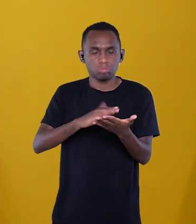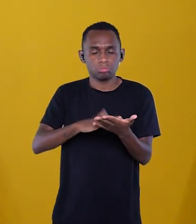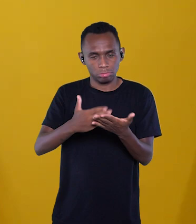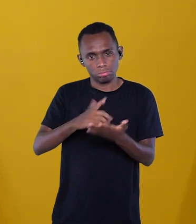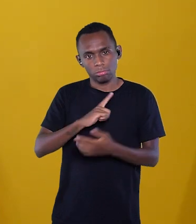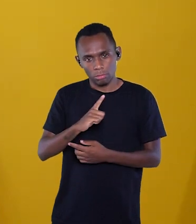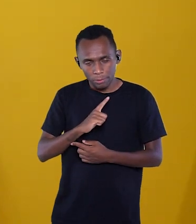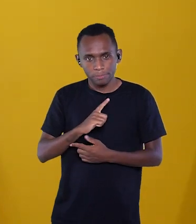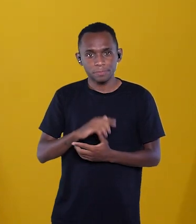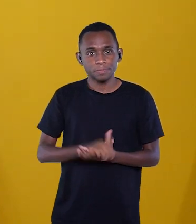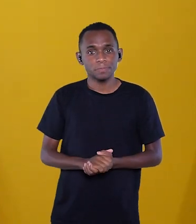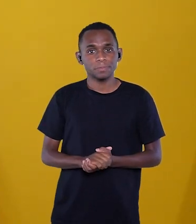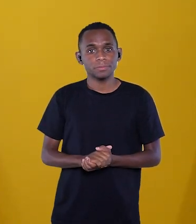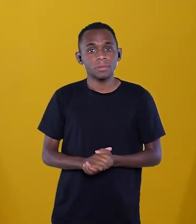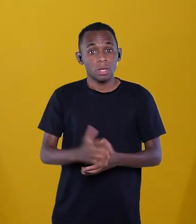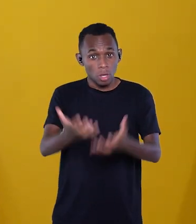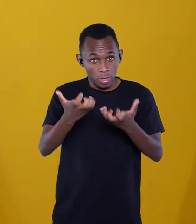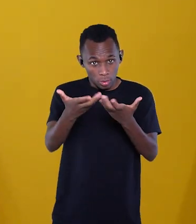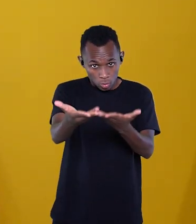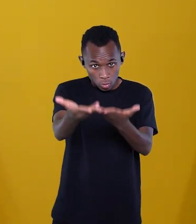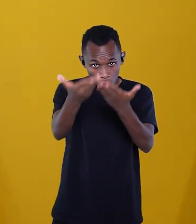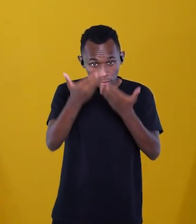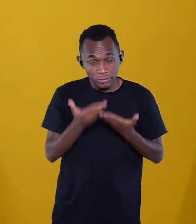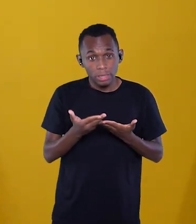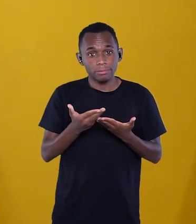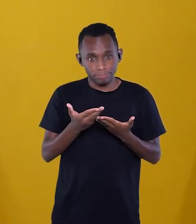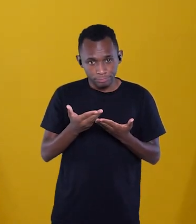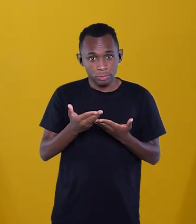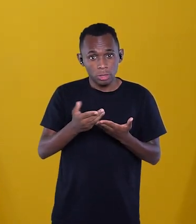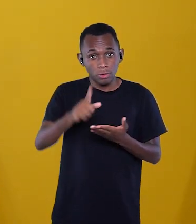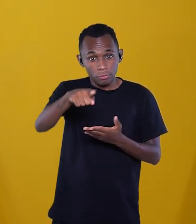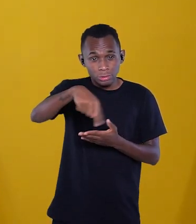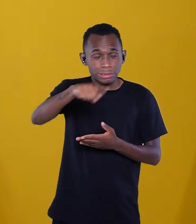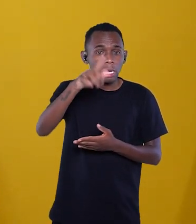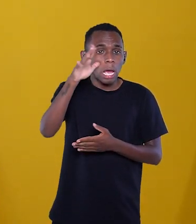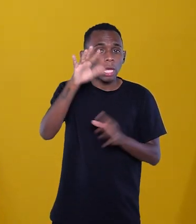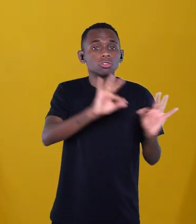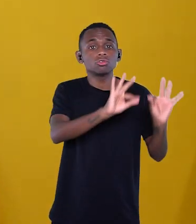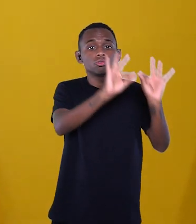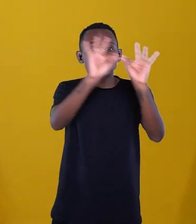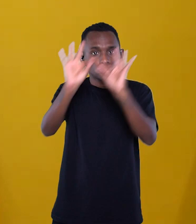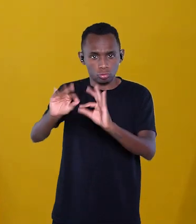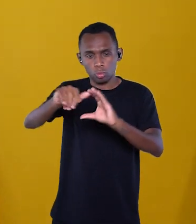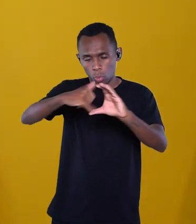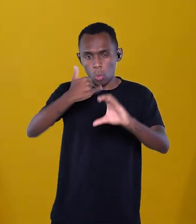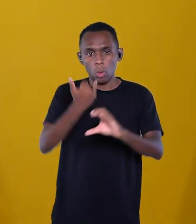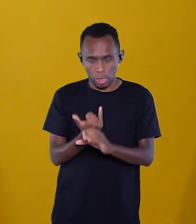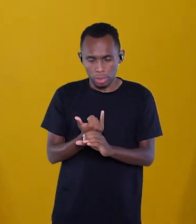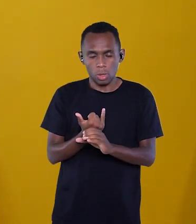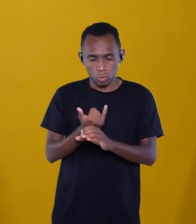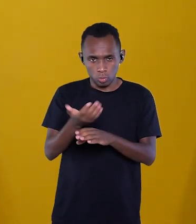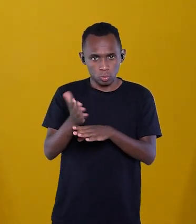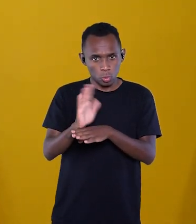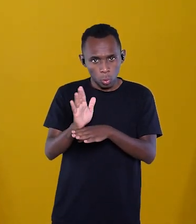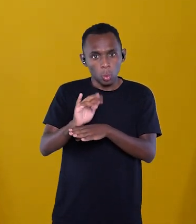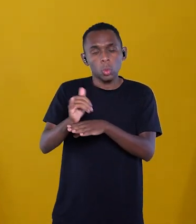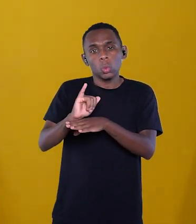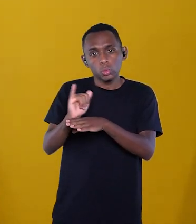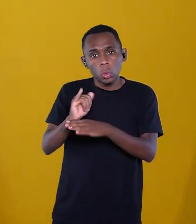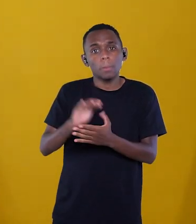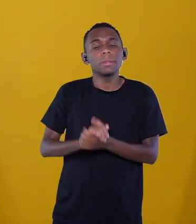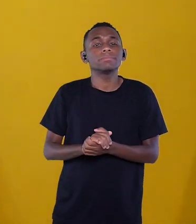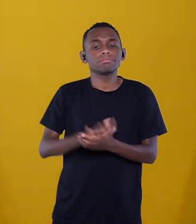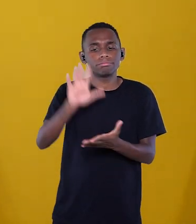o papo. Eu quero te convidar aí, que você que está assistindo a gente pelo canal do Sempre um Papo no YouTube, para